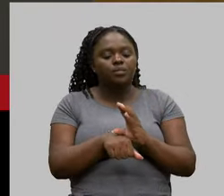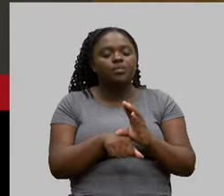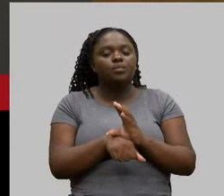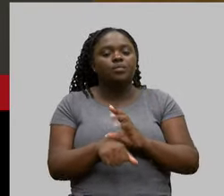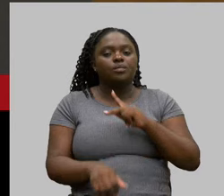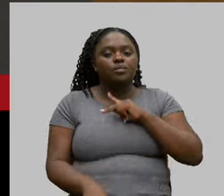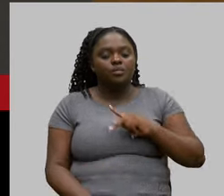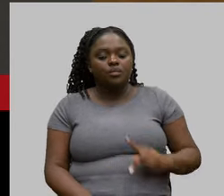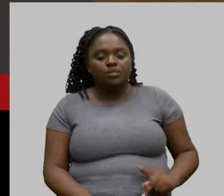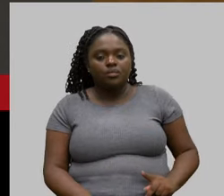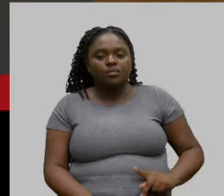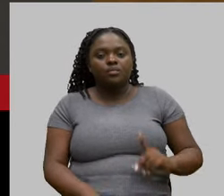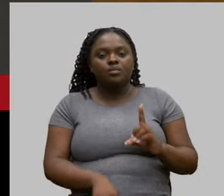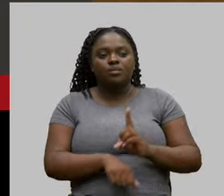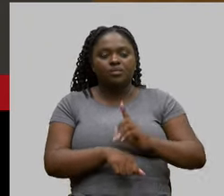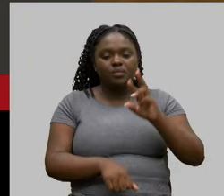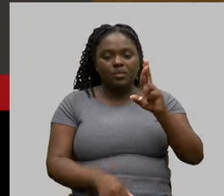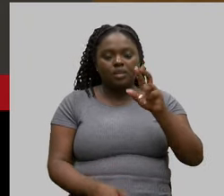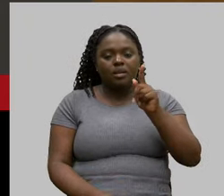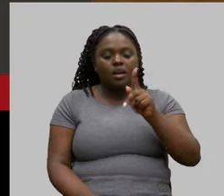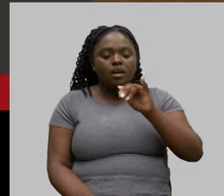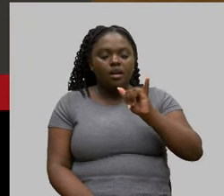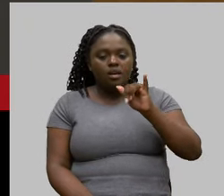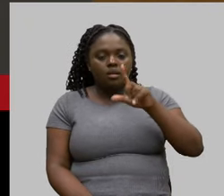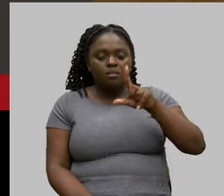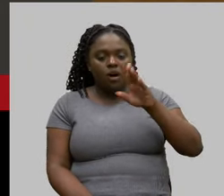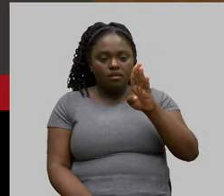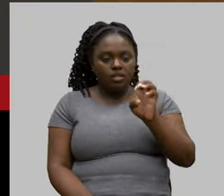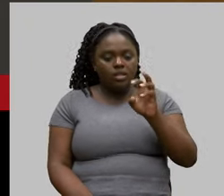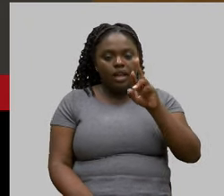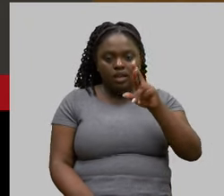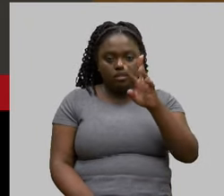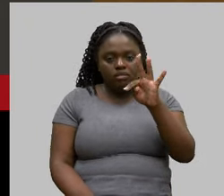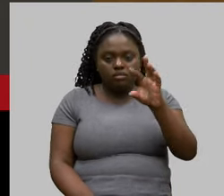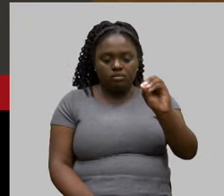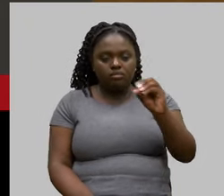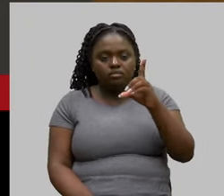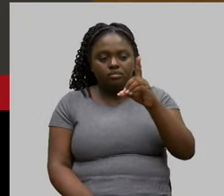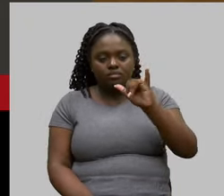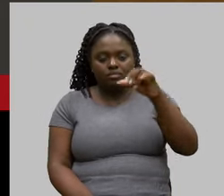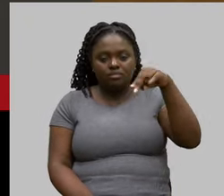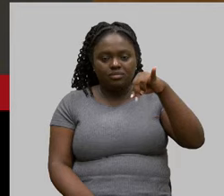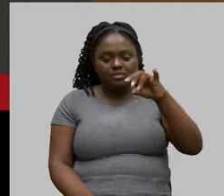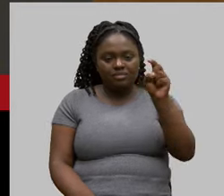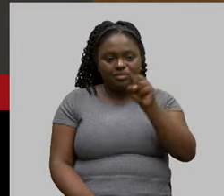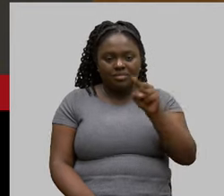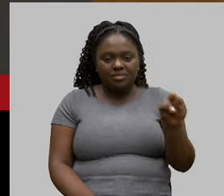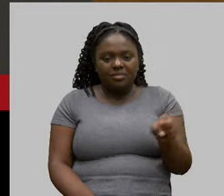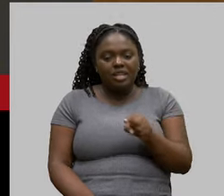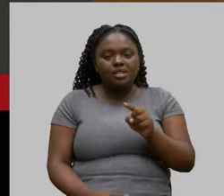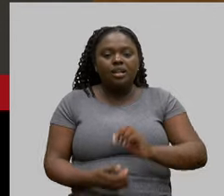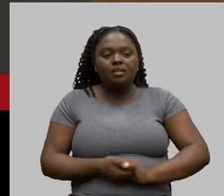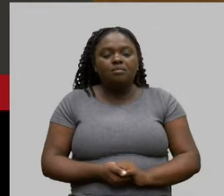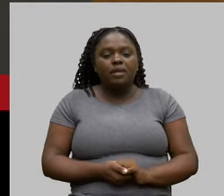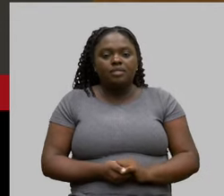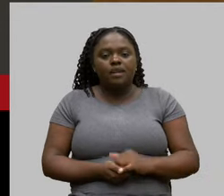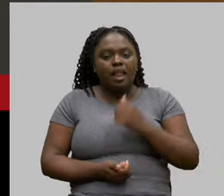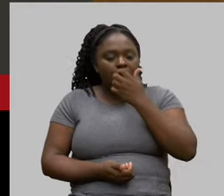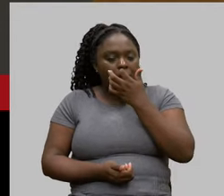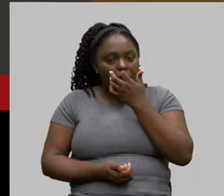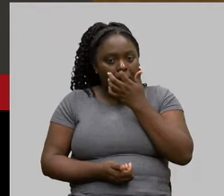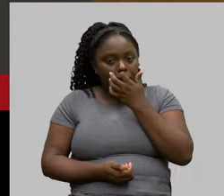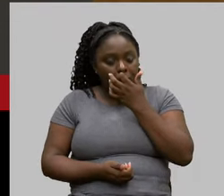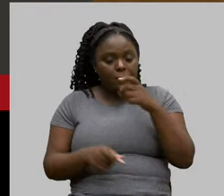Diniz eu quero cumprimentar o deputado Betão e estender o cumprimento a todas as autoridades da